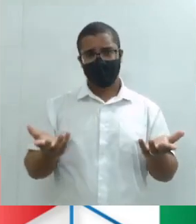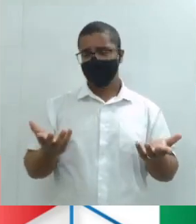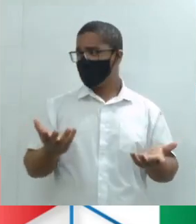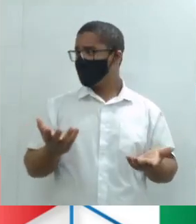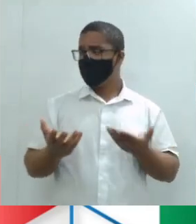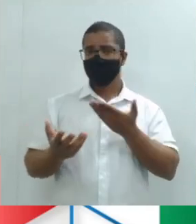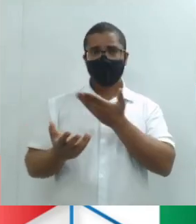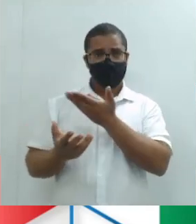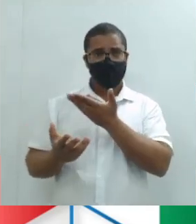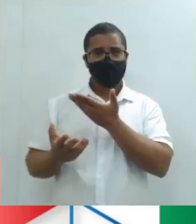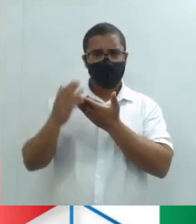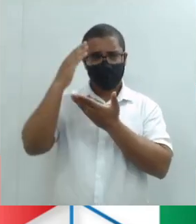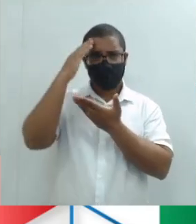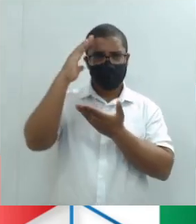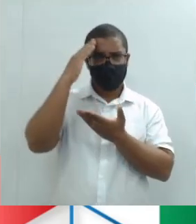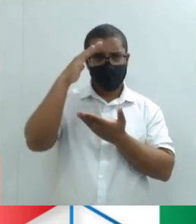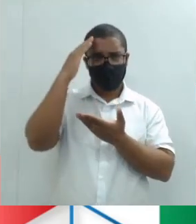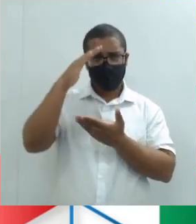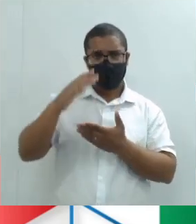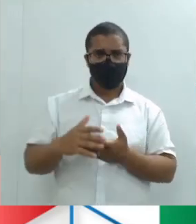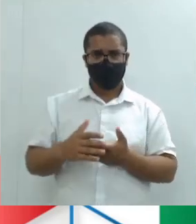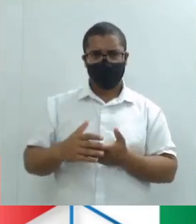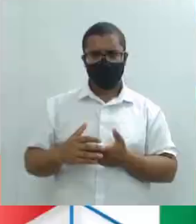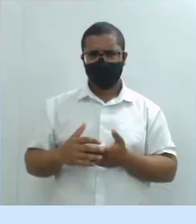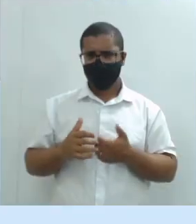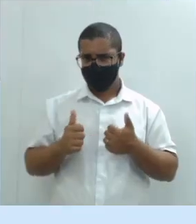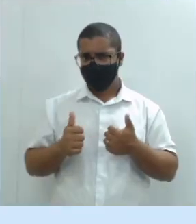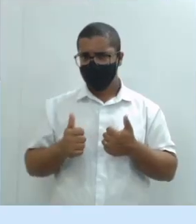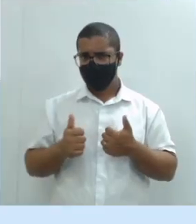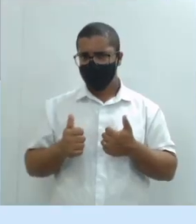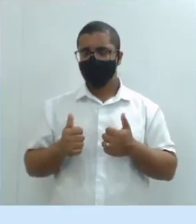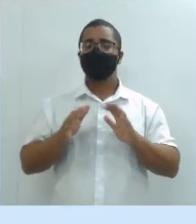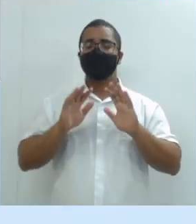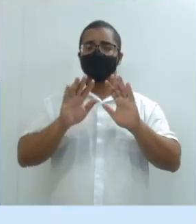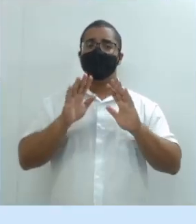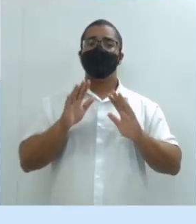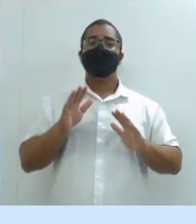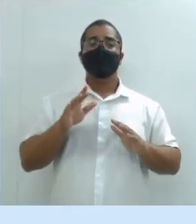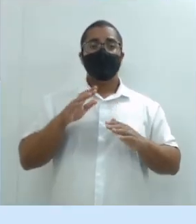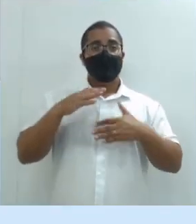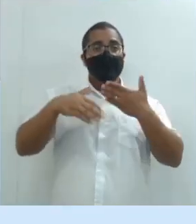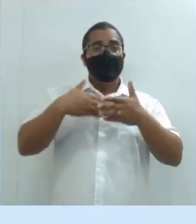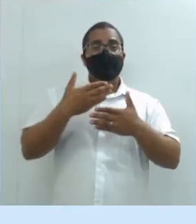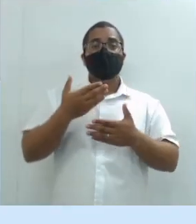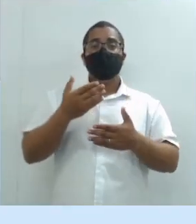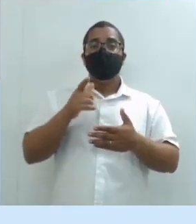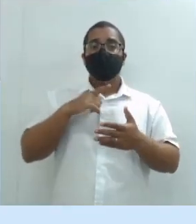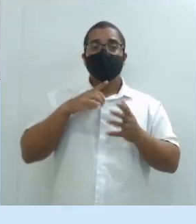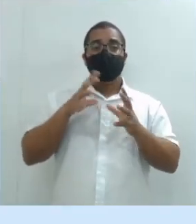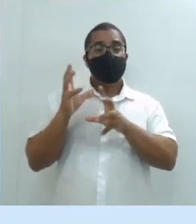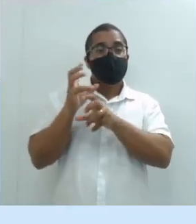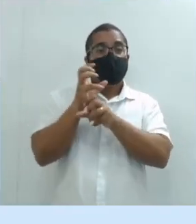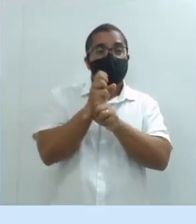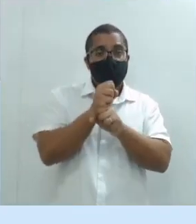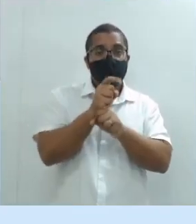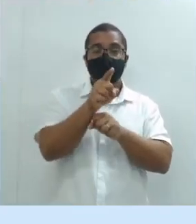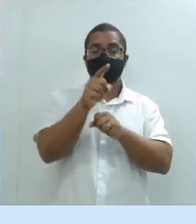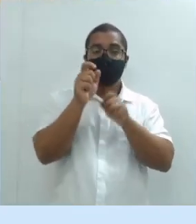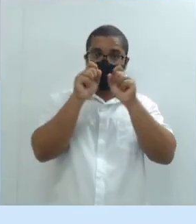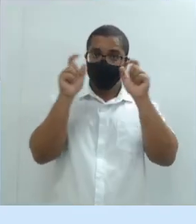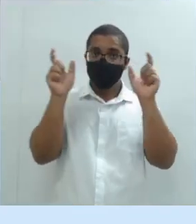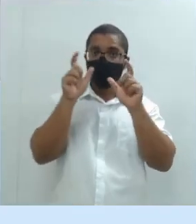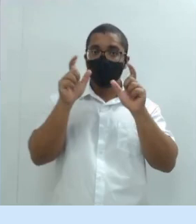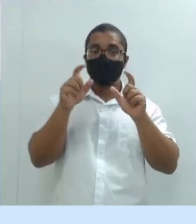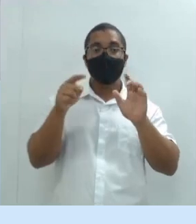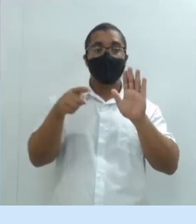quadrado. Deu para entender? Tá tranquilo? Quando a gente for fazer a multiplicação, se liga.